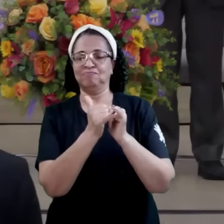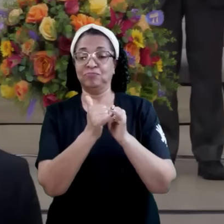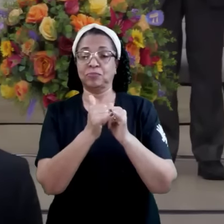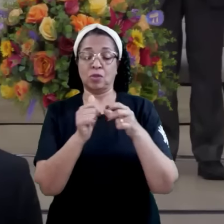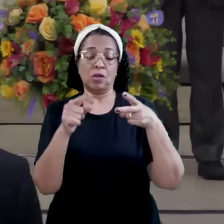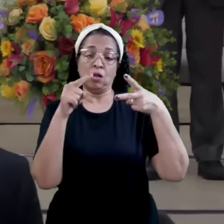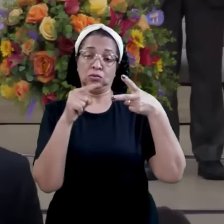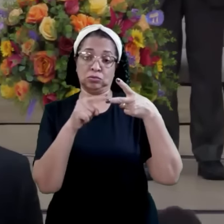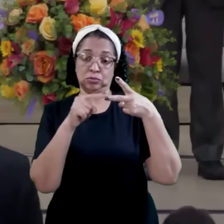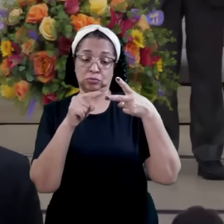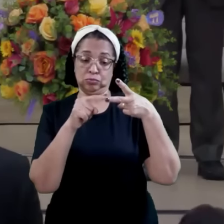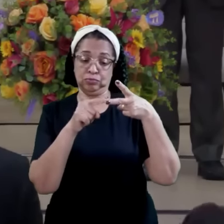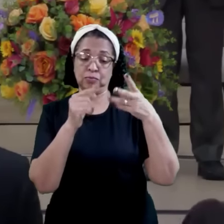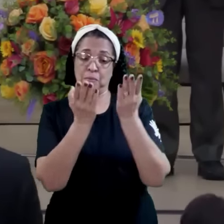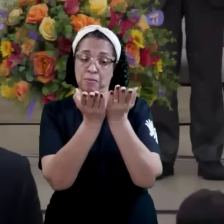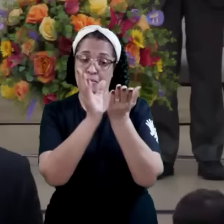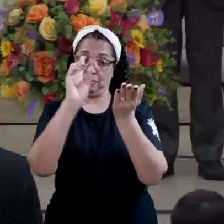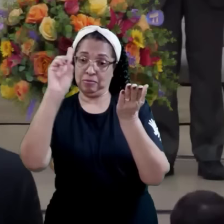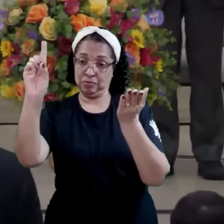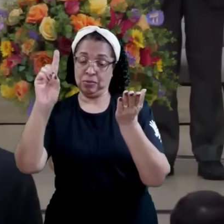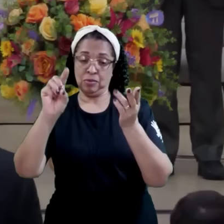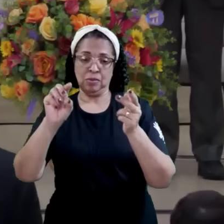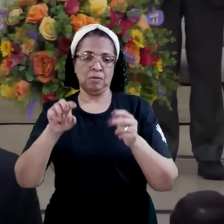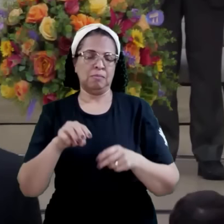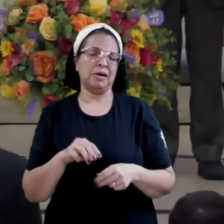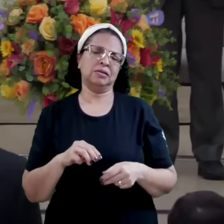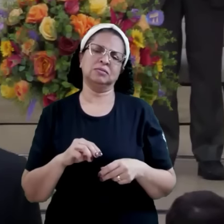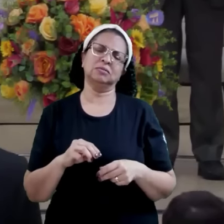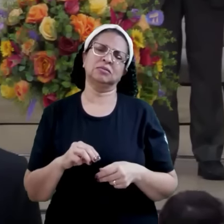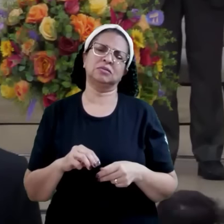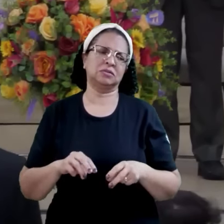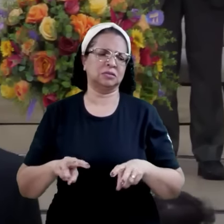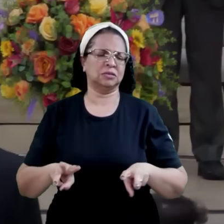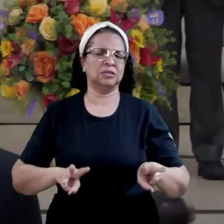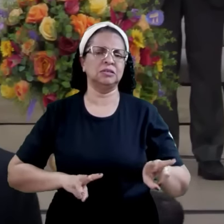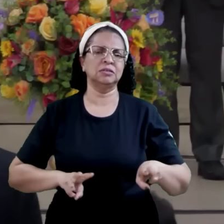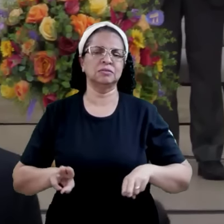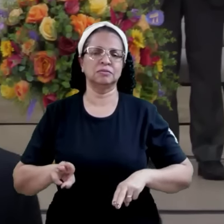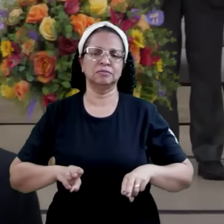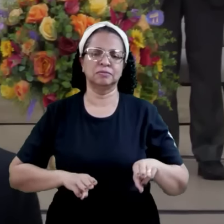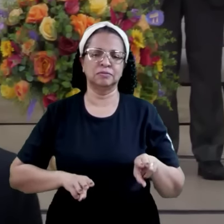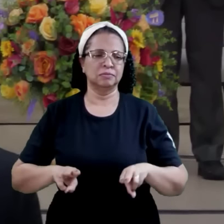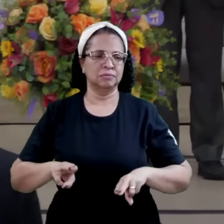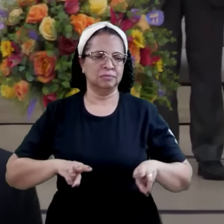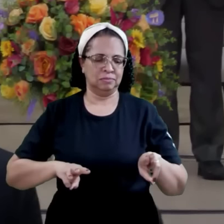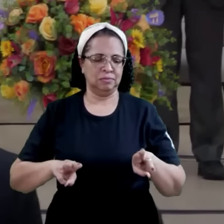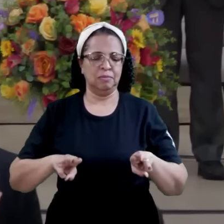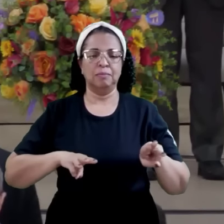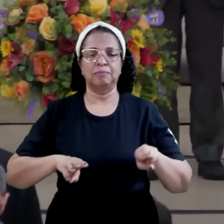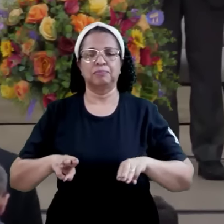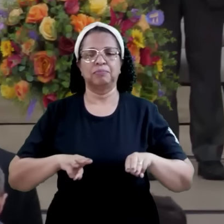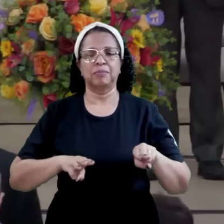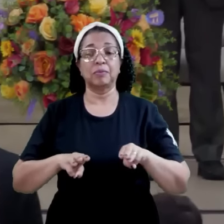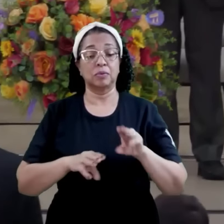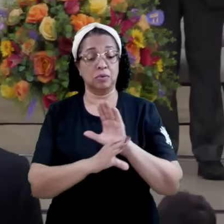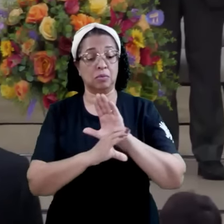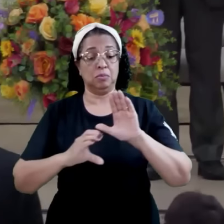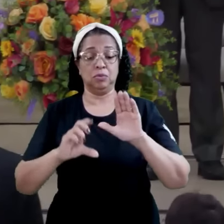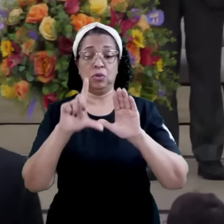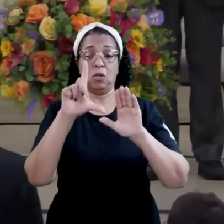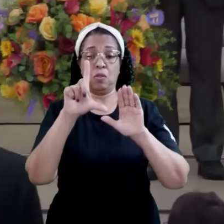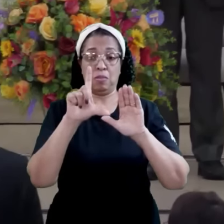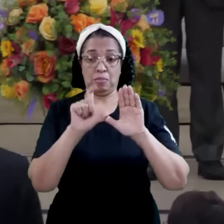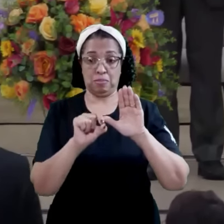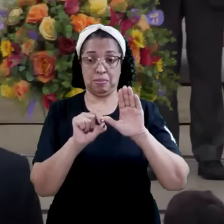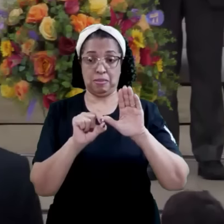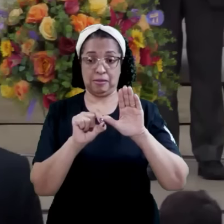10 a partir do verso de número 46 outro texto muito conhecido cego de Jericó e eu